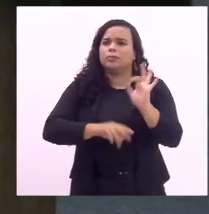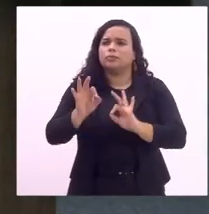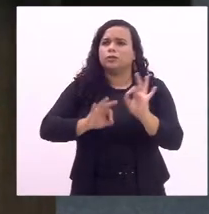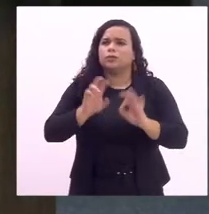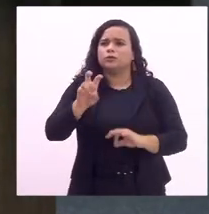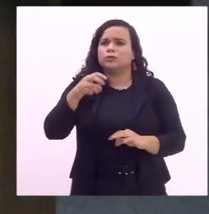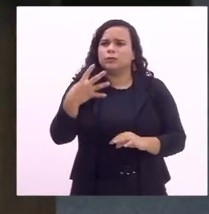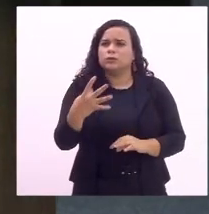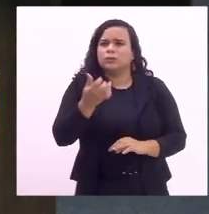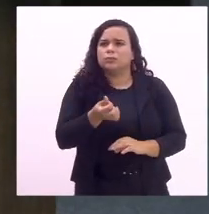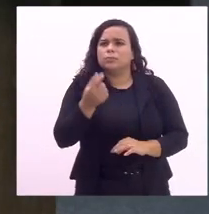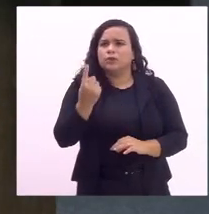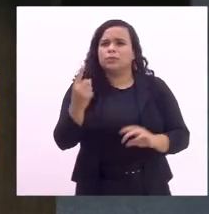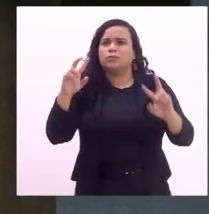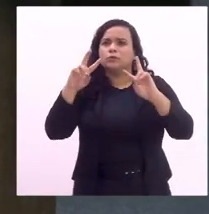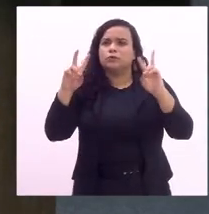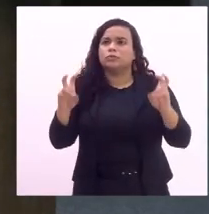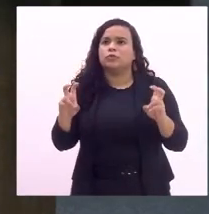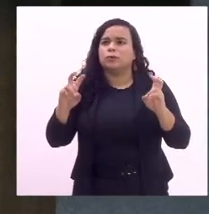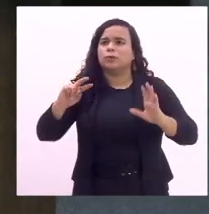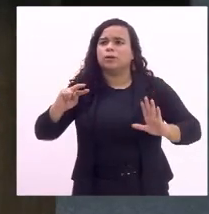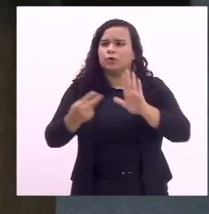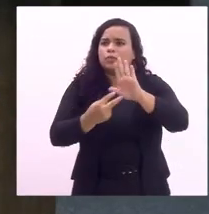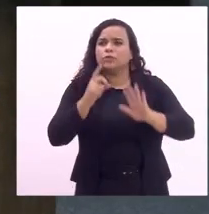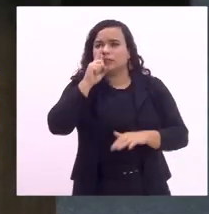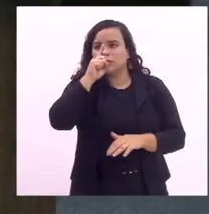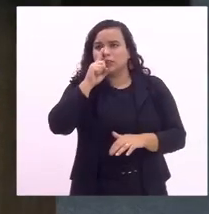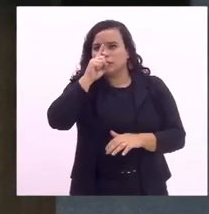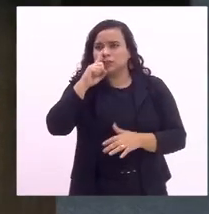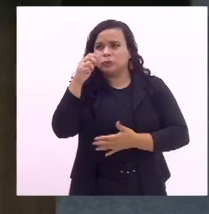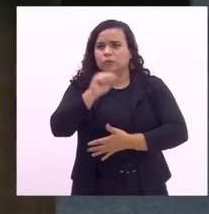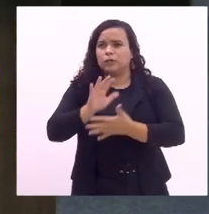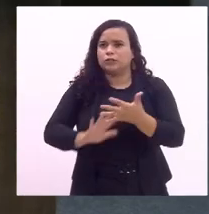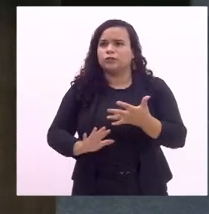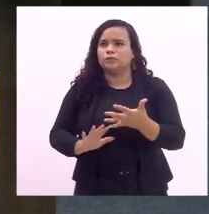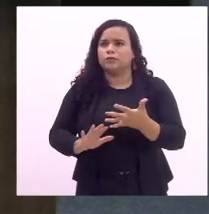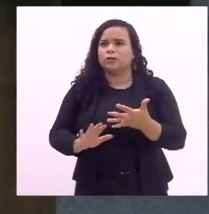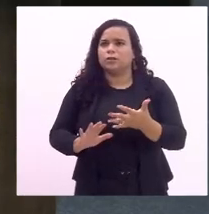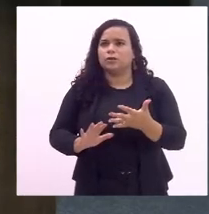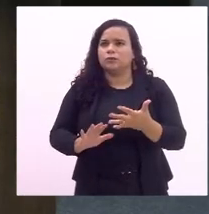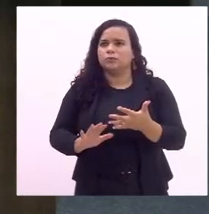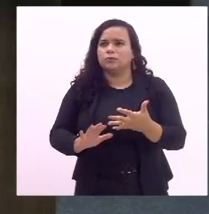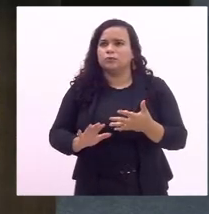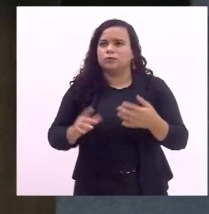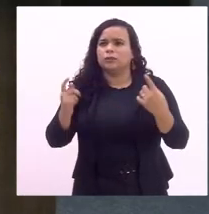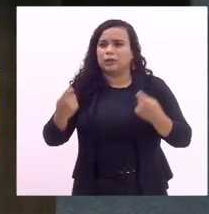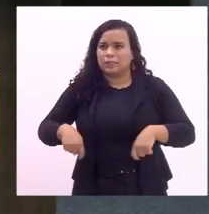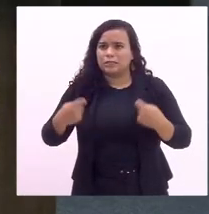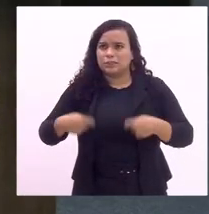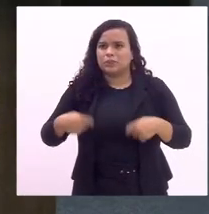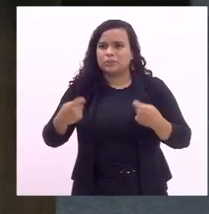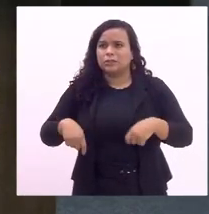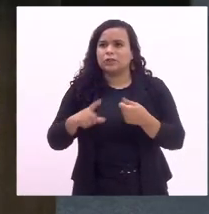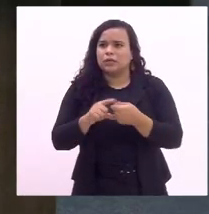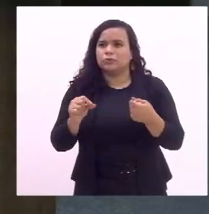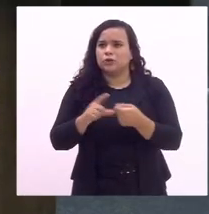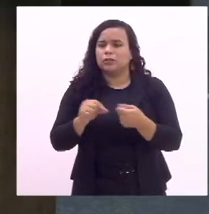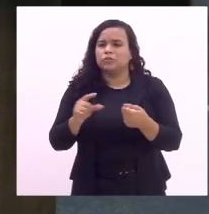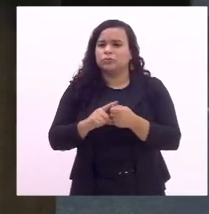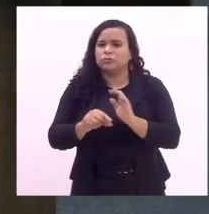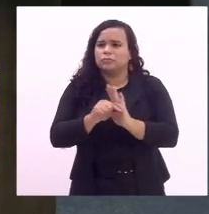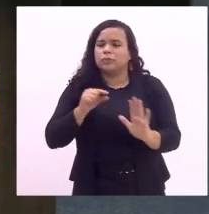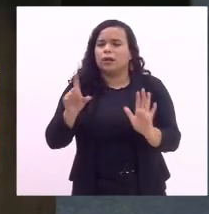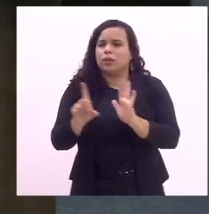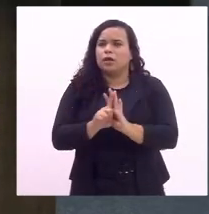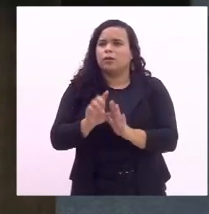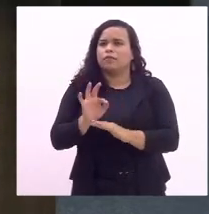5461, que dispõe sobre reconhecer o risco da atividade e efetiva necessidade exigida no artigo inciso da lei